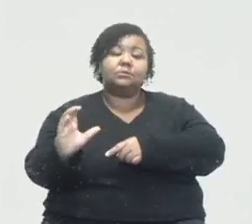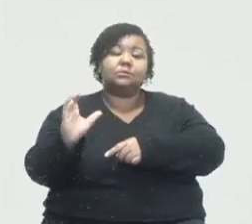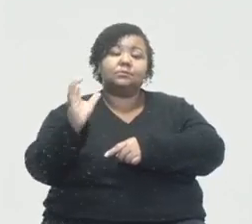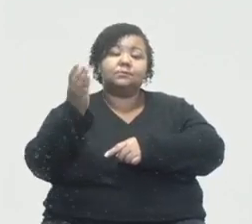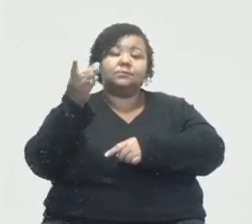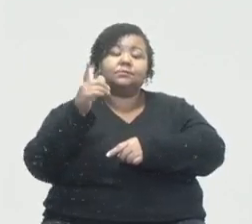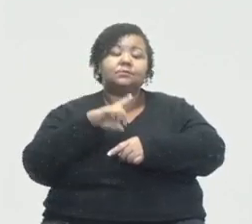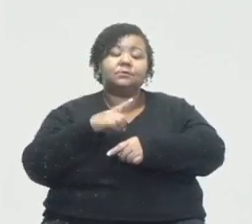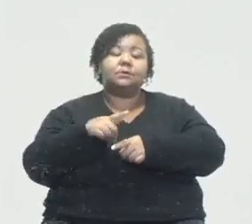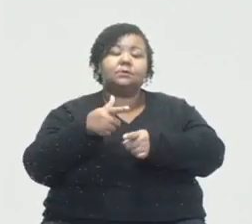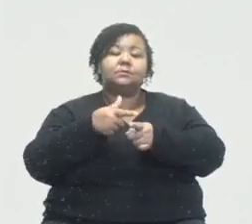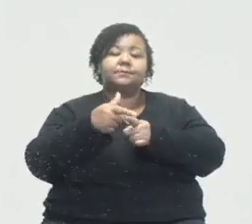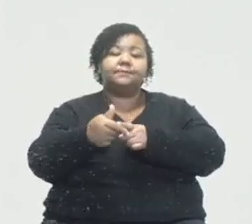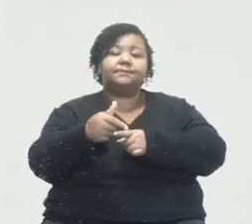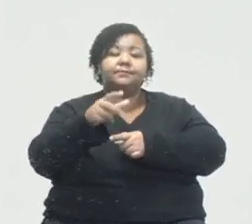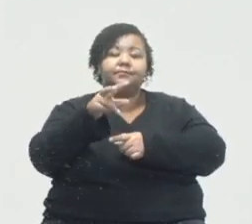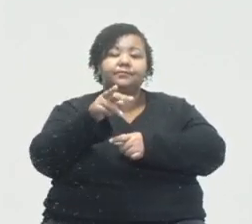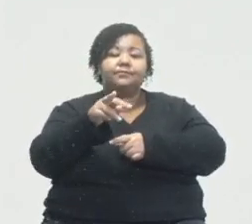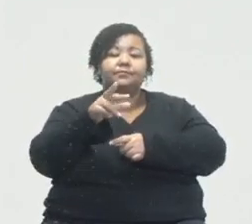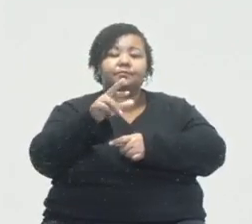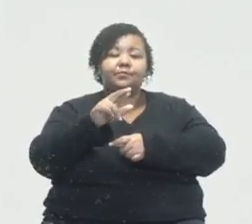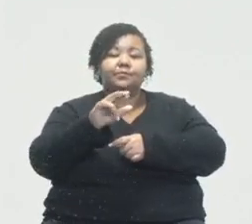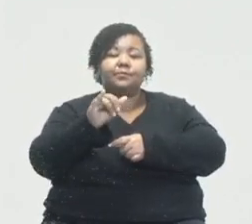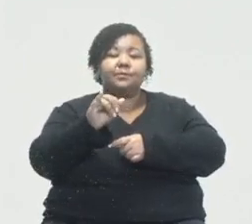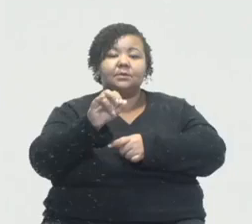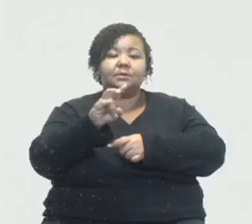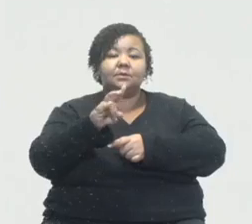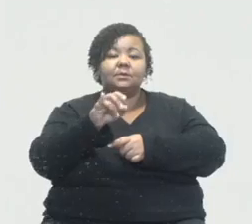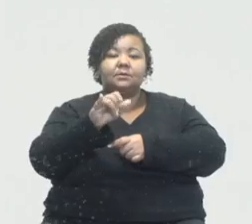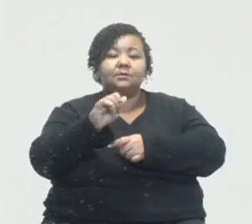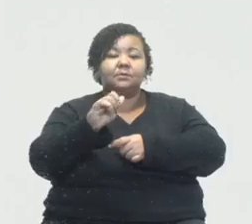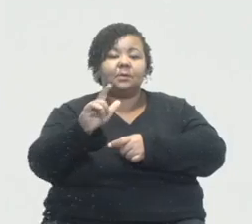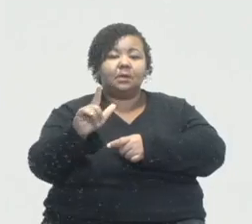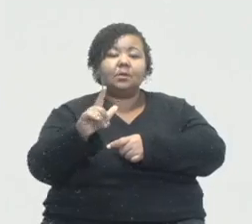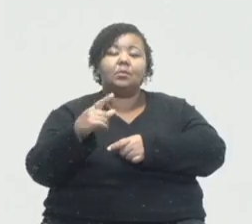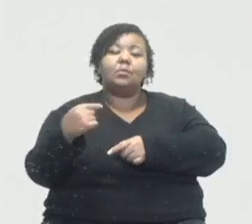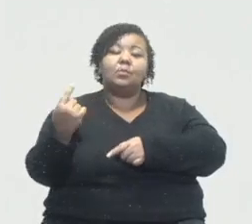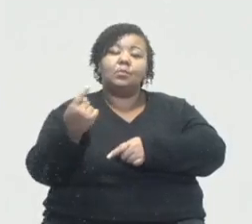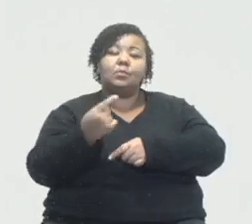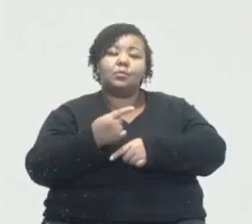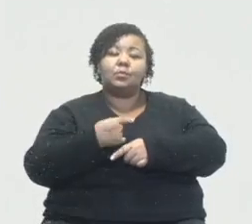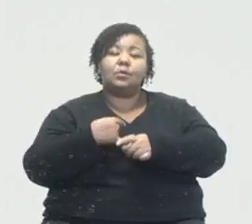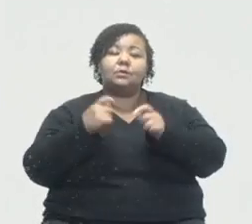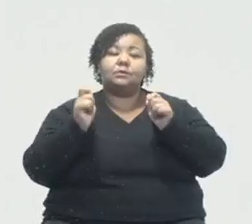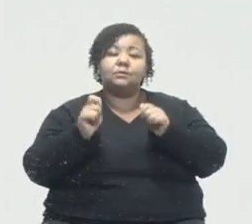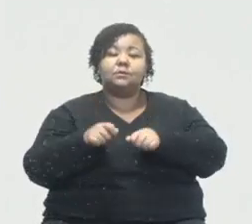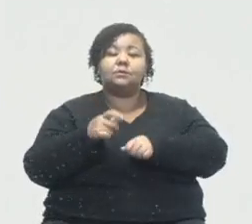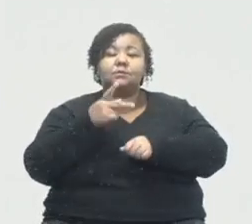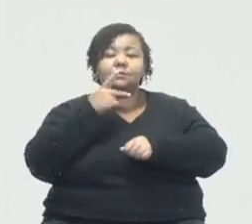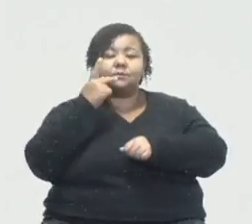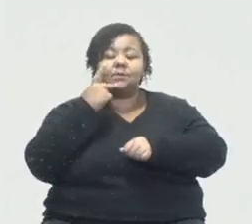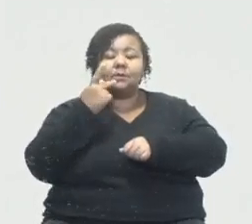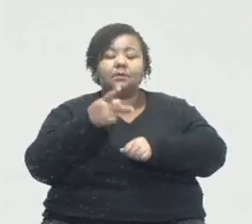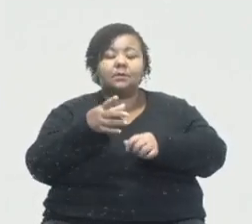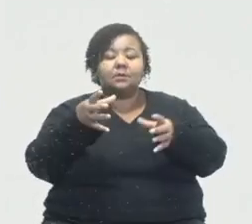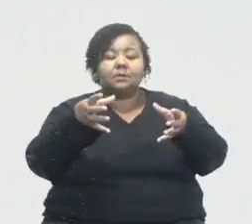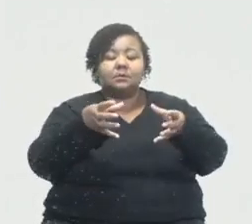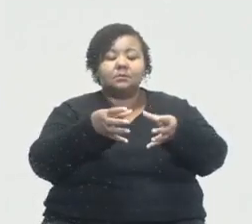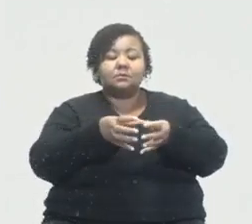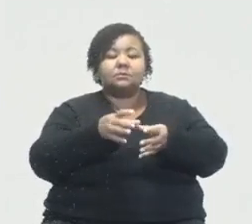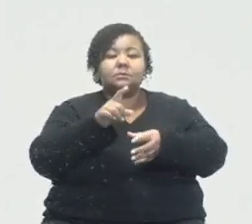solução trivial. Então, nós podemos afirmar que este conjunto é linearmente